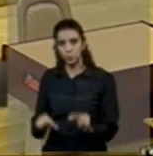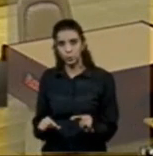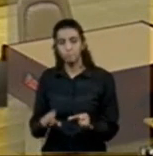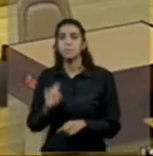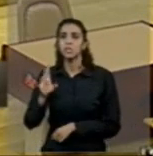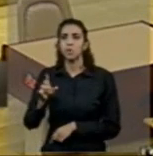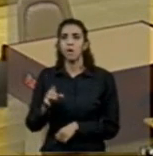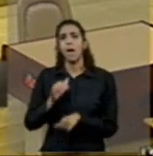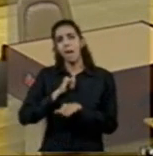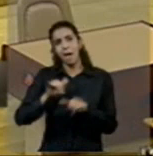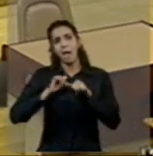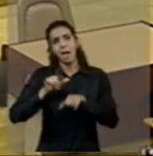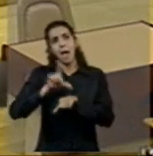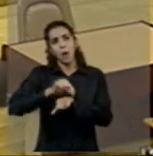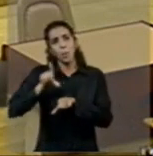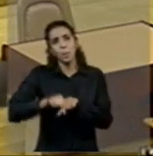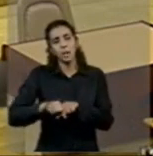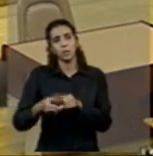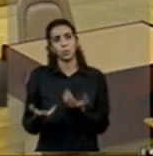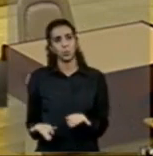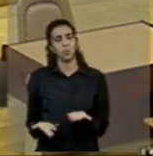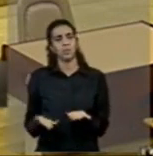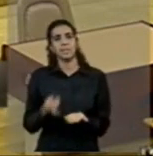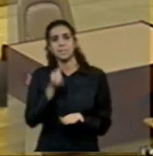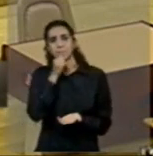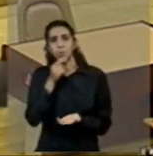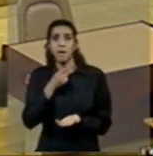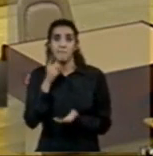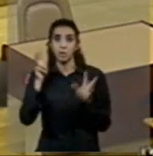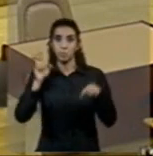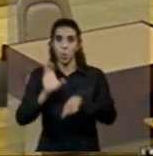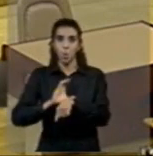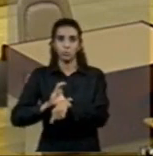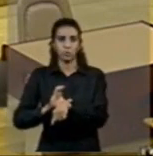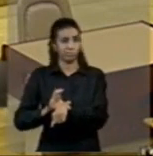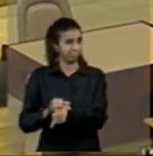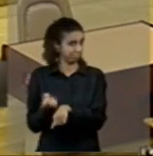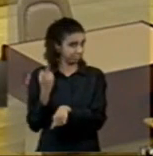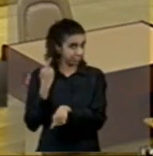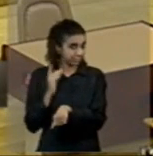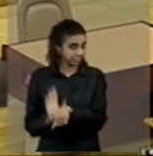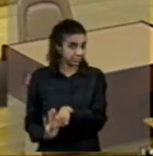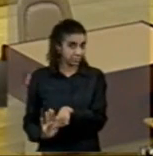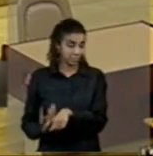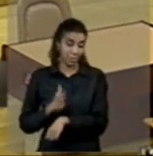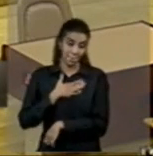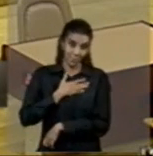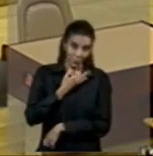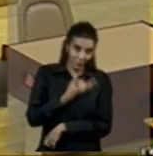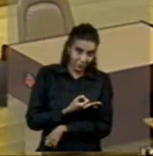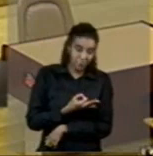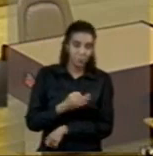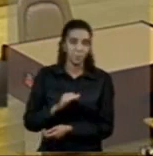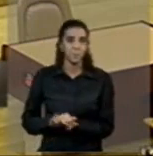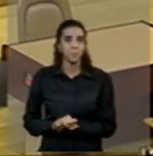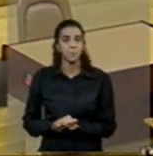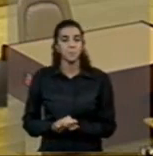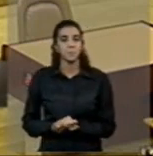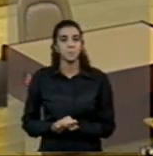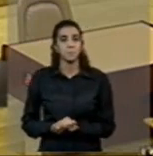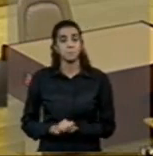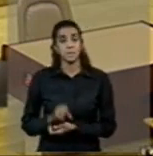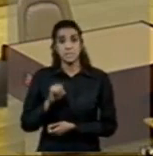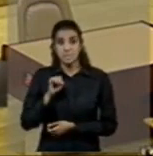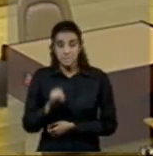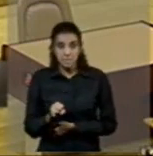argumentativo, e aqui se adentra a seara de constitucionalidade duvidosa, na minha opinião, a ausência